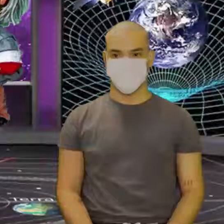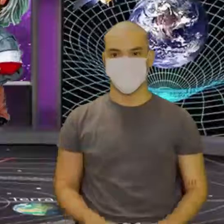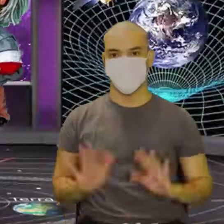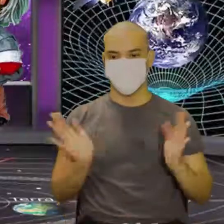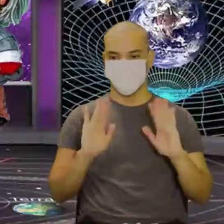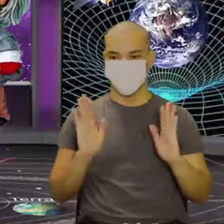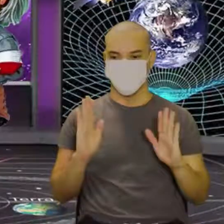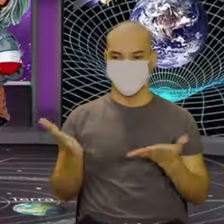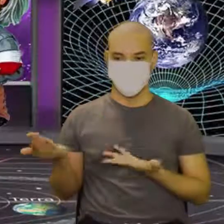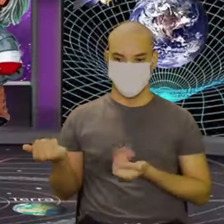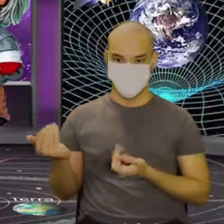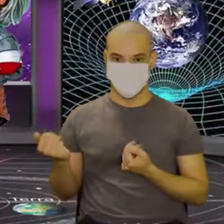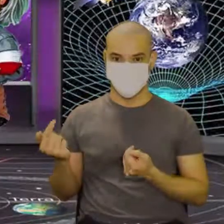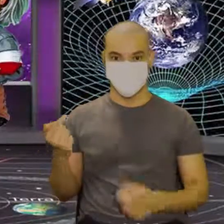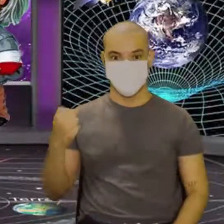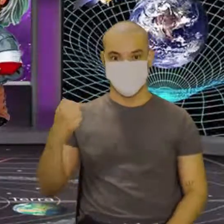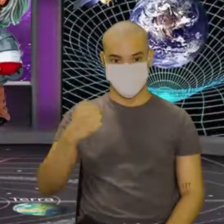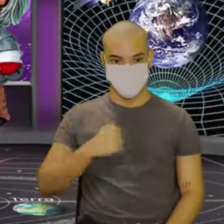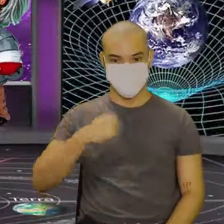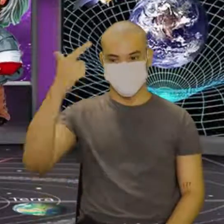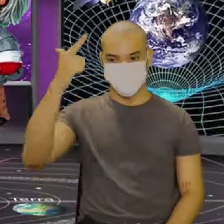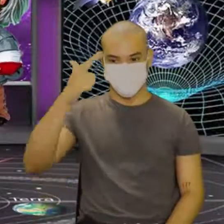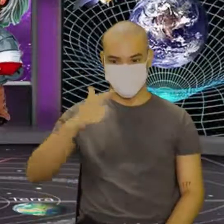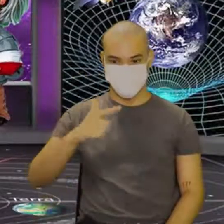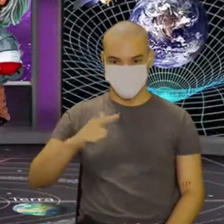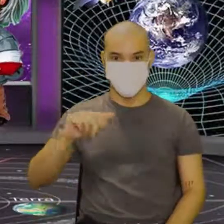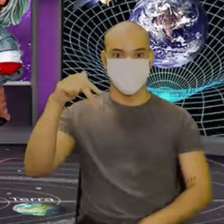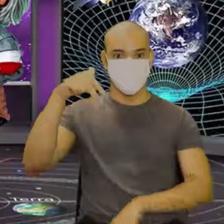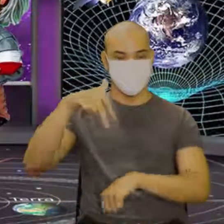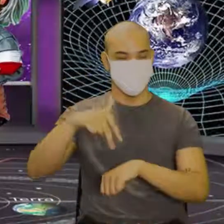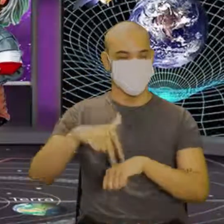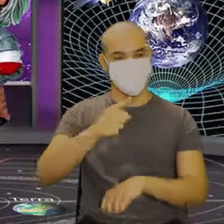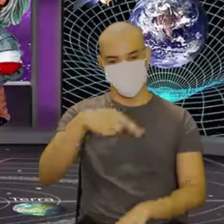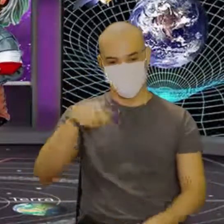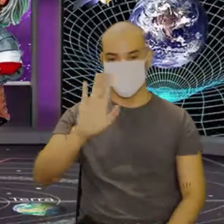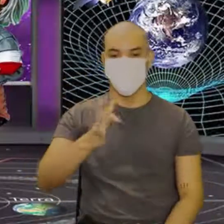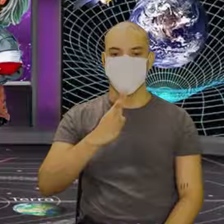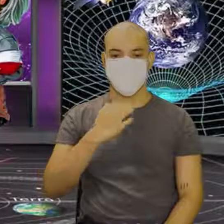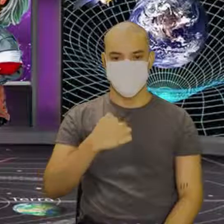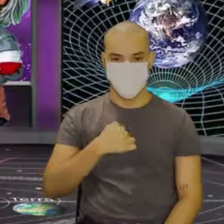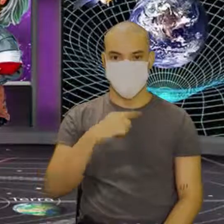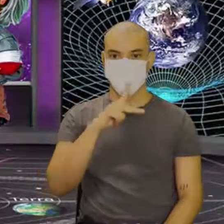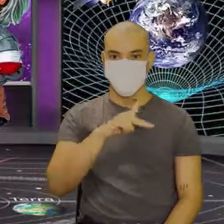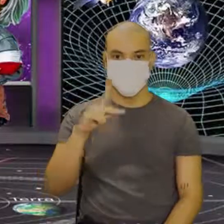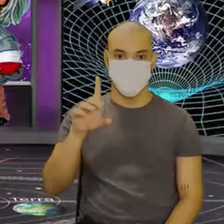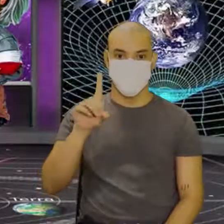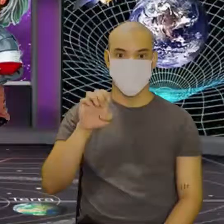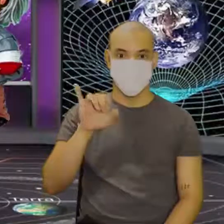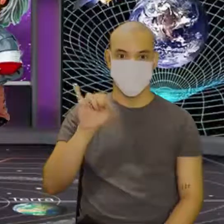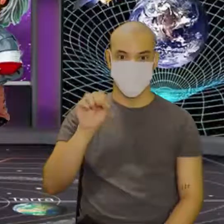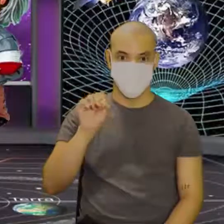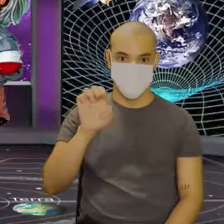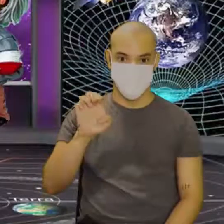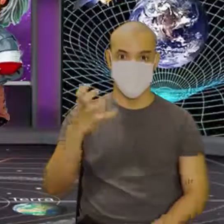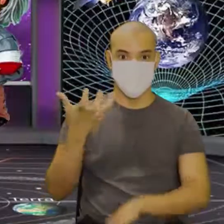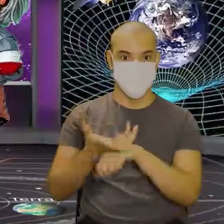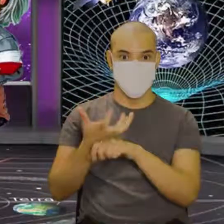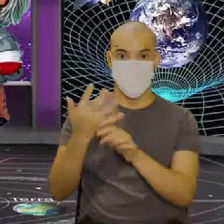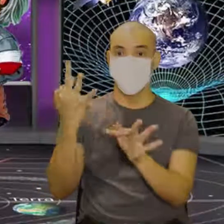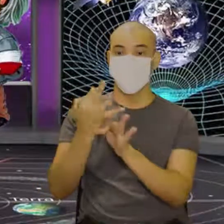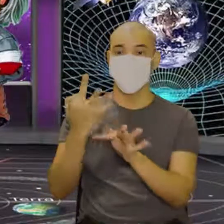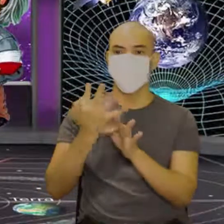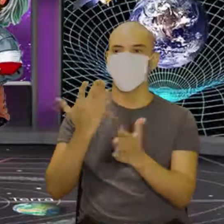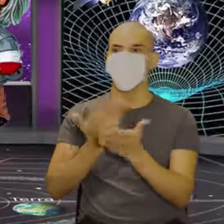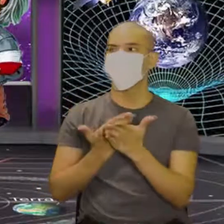Olá, jovens! Olha eu aqui novamente. Como vocês conhecem, professora Daisy, de Física, né? O que nós vamos ver